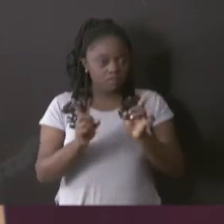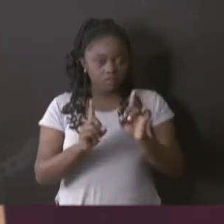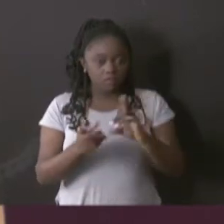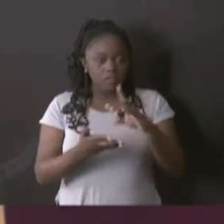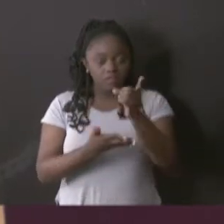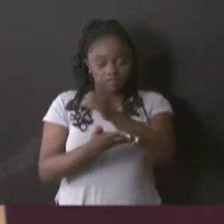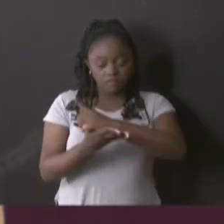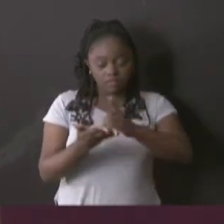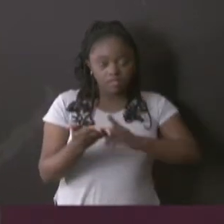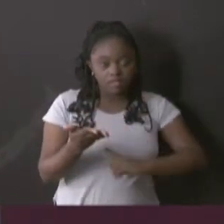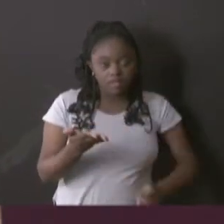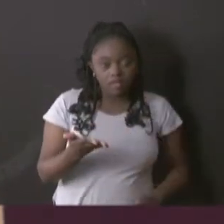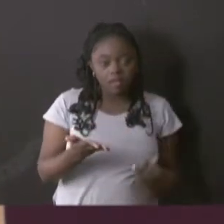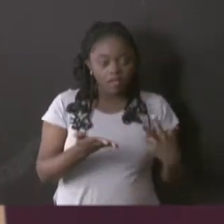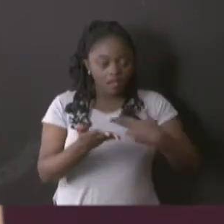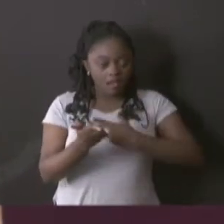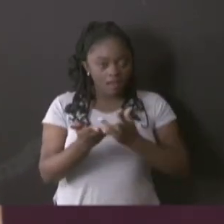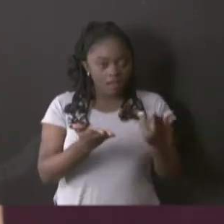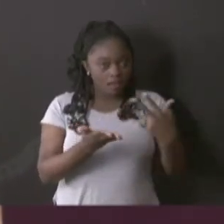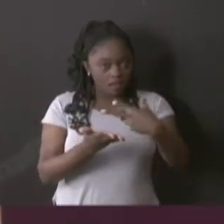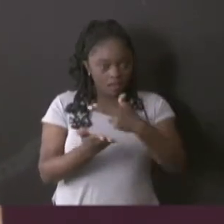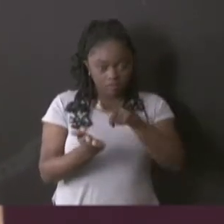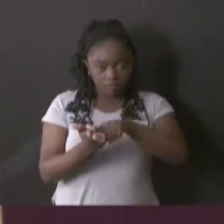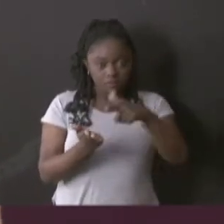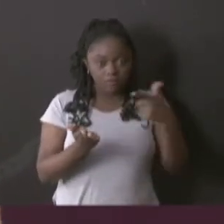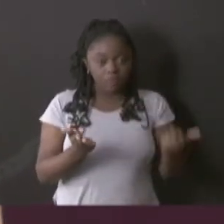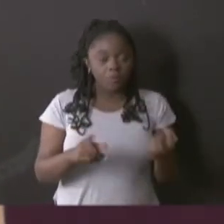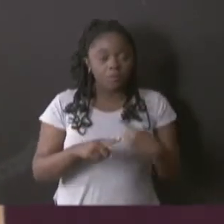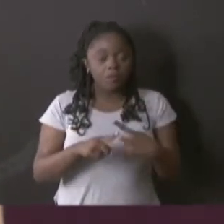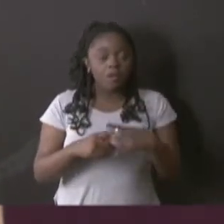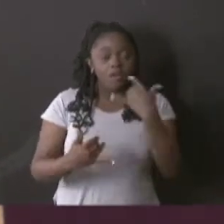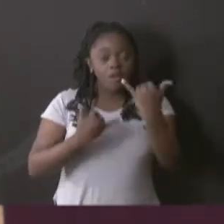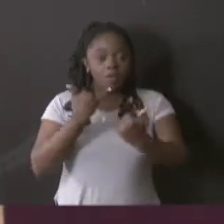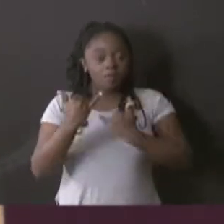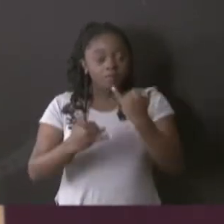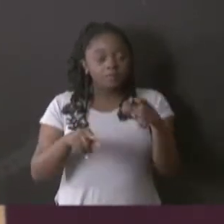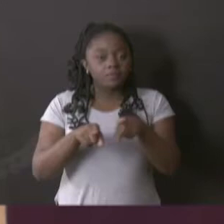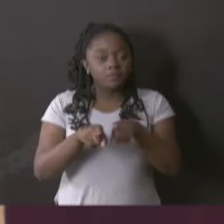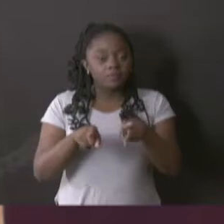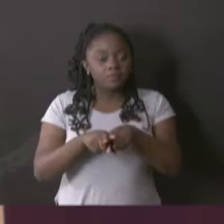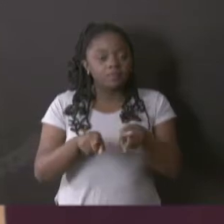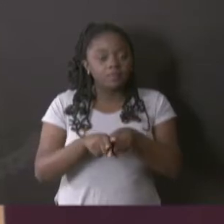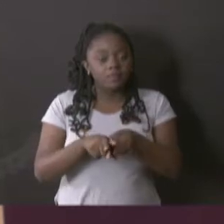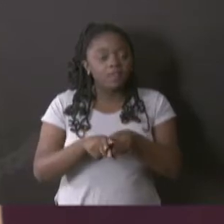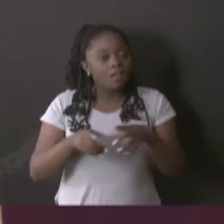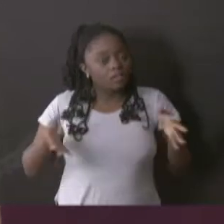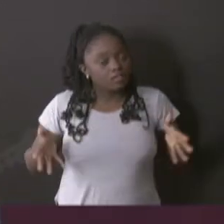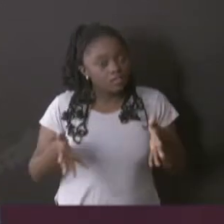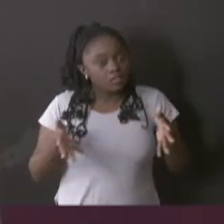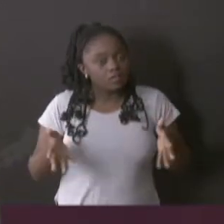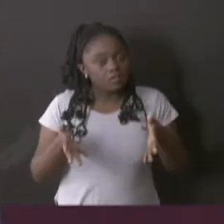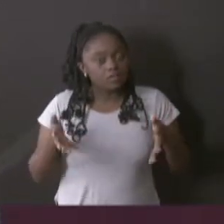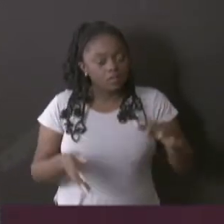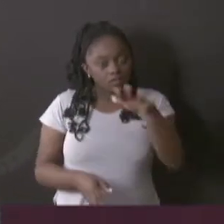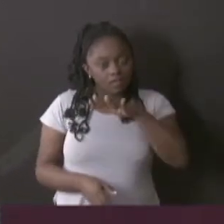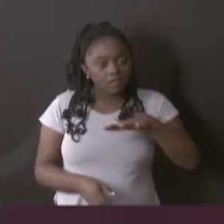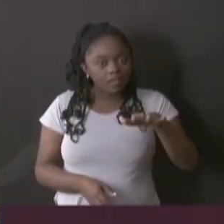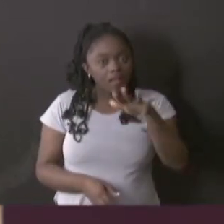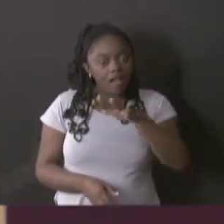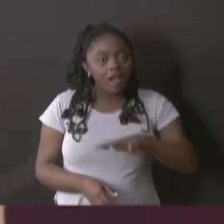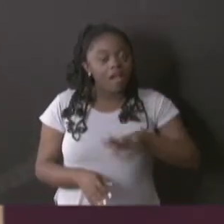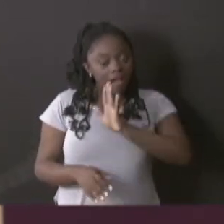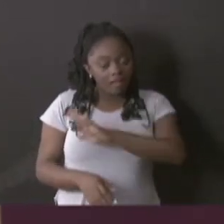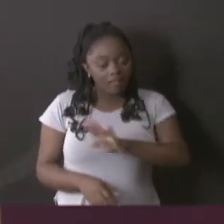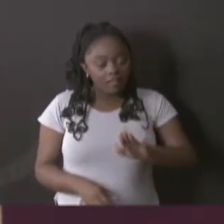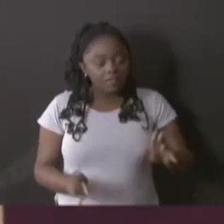imagens, recortes de jornal, porque é um brinquedo que estimula também essa área que a criança possa ela mesma fabricar